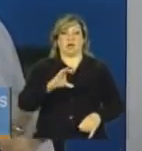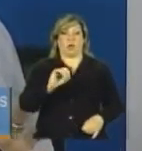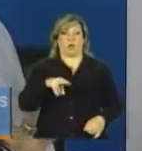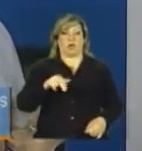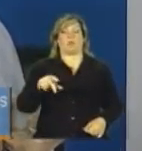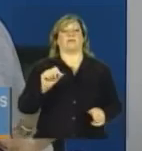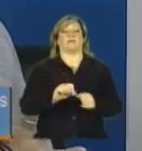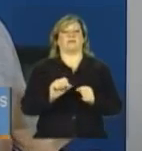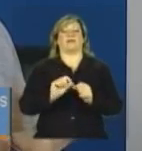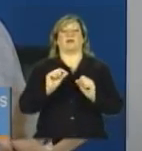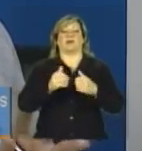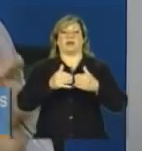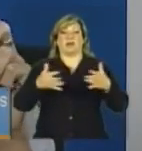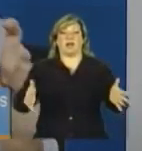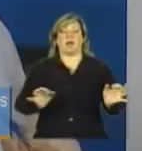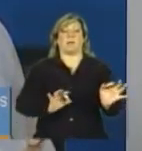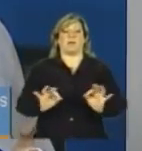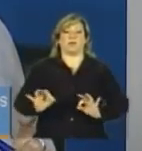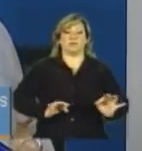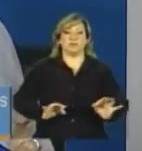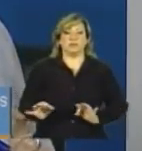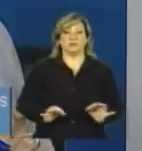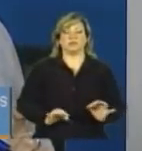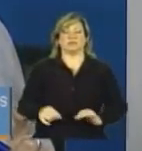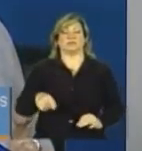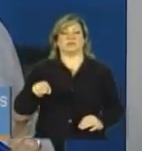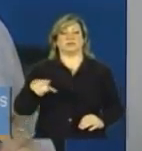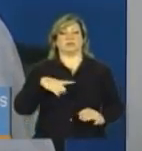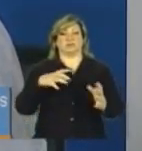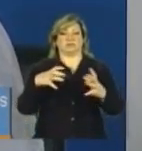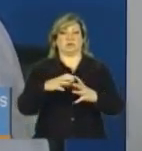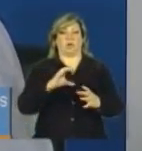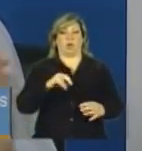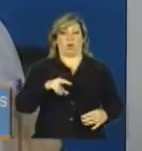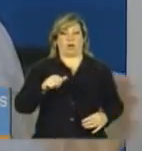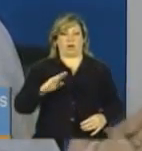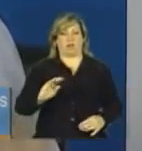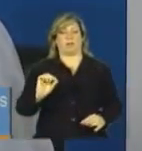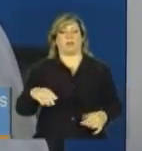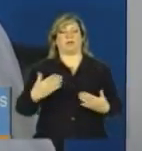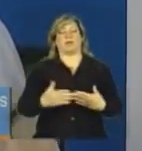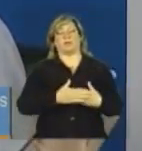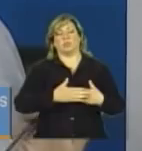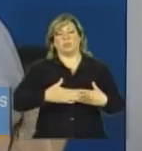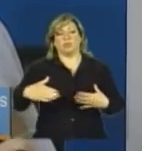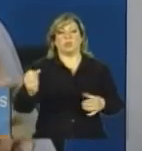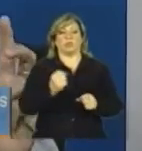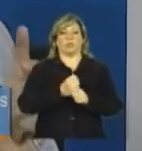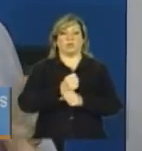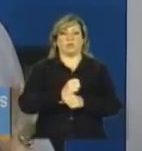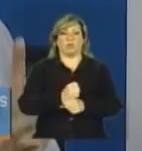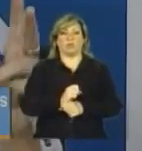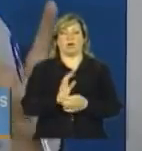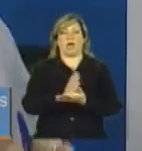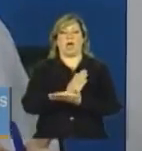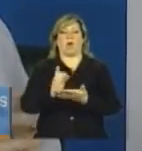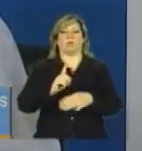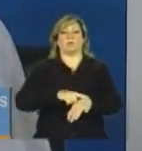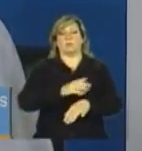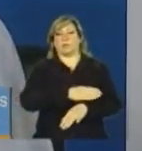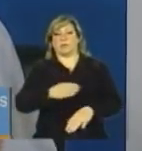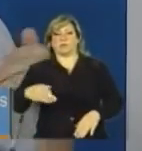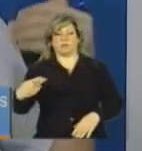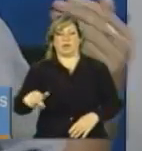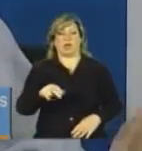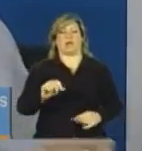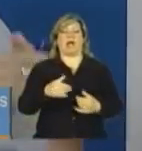a abertura, né, de de projetos via superintendências da CONAB. Então, ao longo do ano, em determinados períodos do ano, o sistema fica